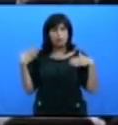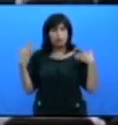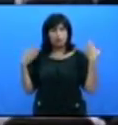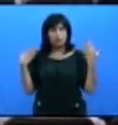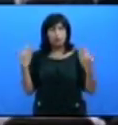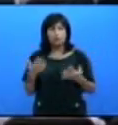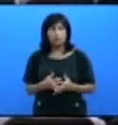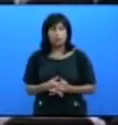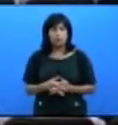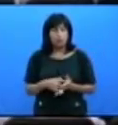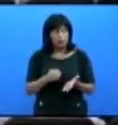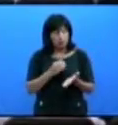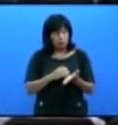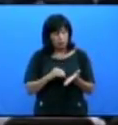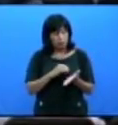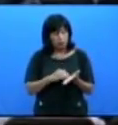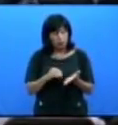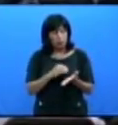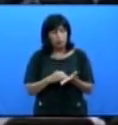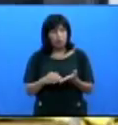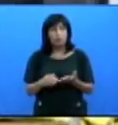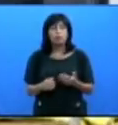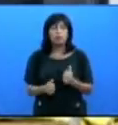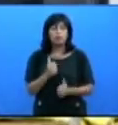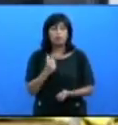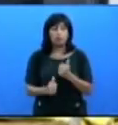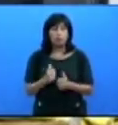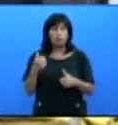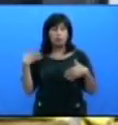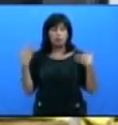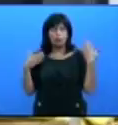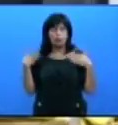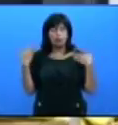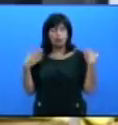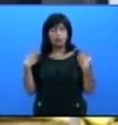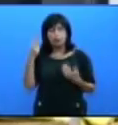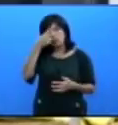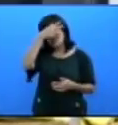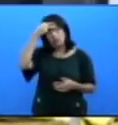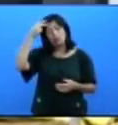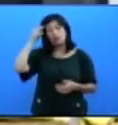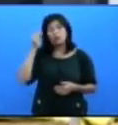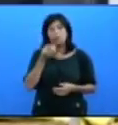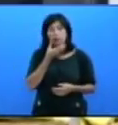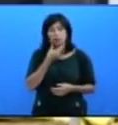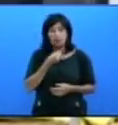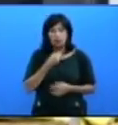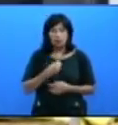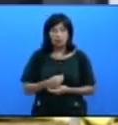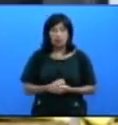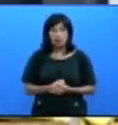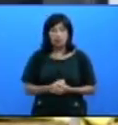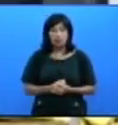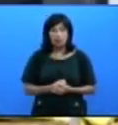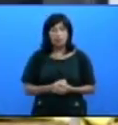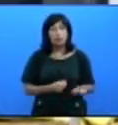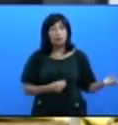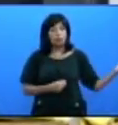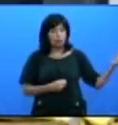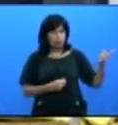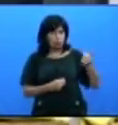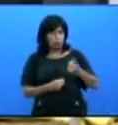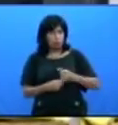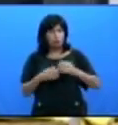secretária de Esportes e Recreação, órgão da Prefeitura Municipal de Araçatuba, vem através deste encaminhar a esta